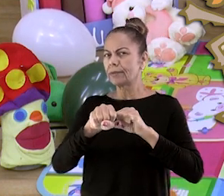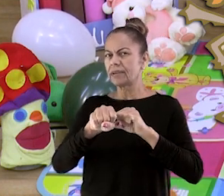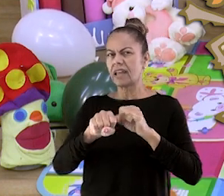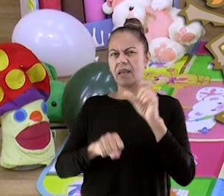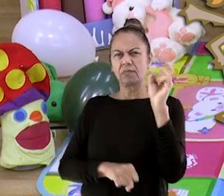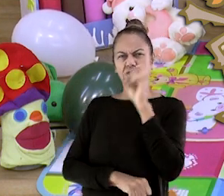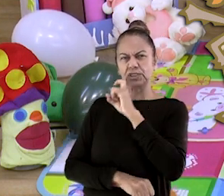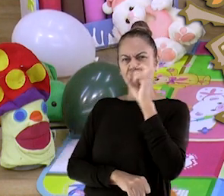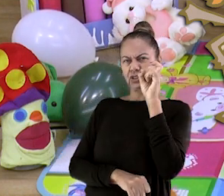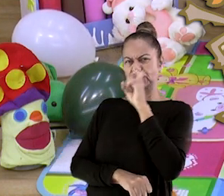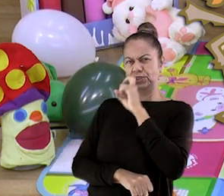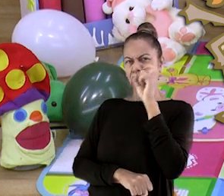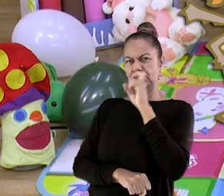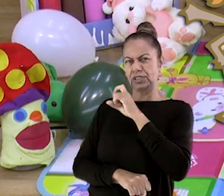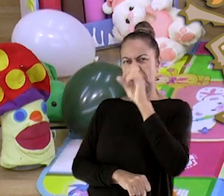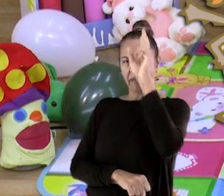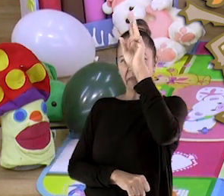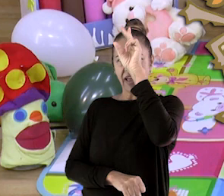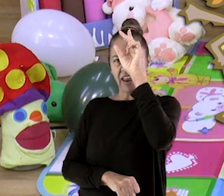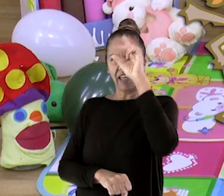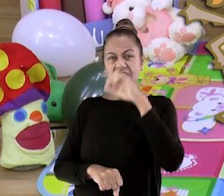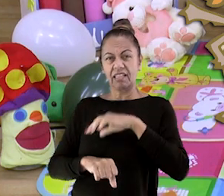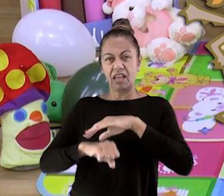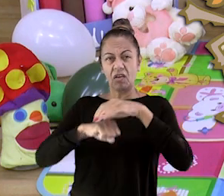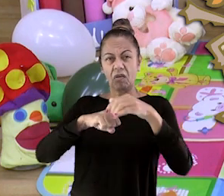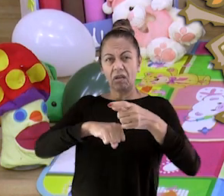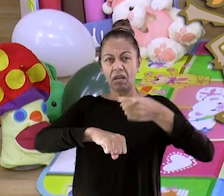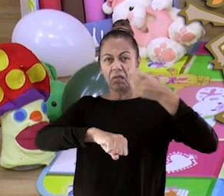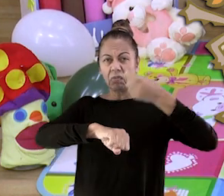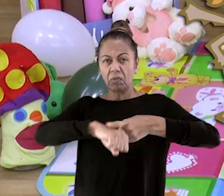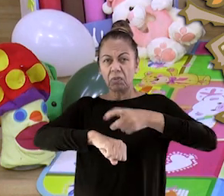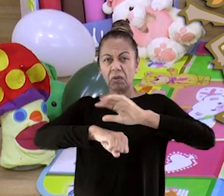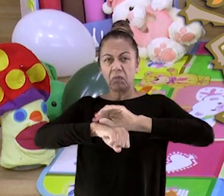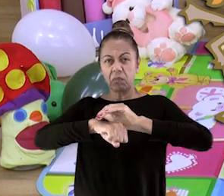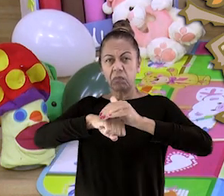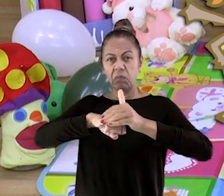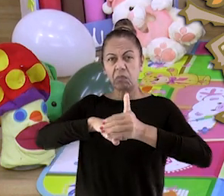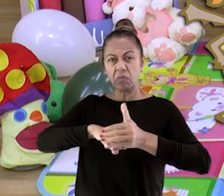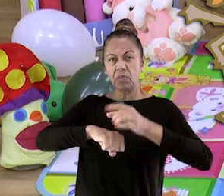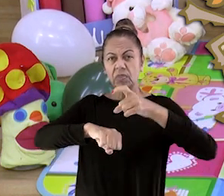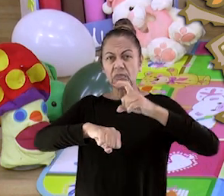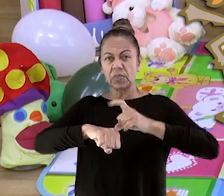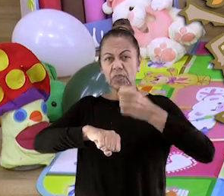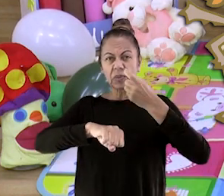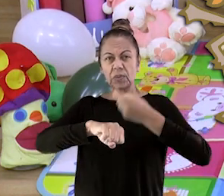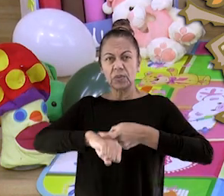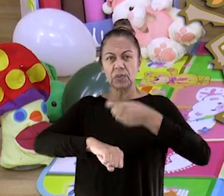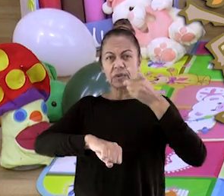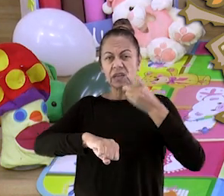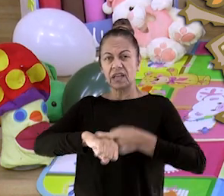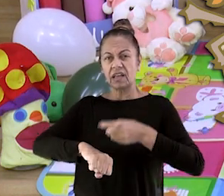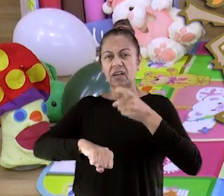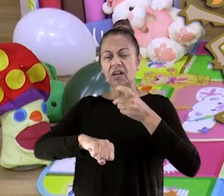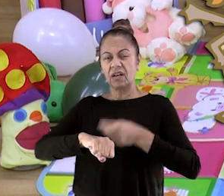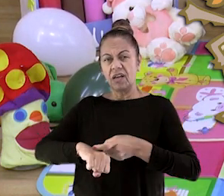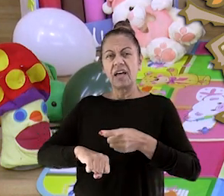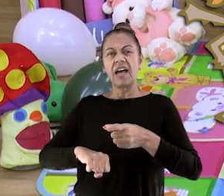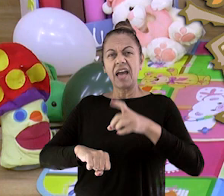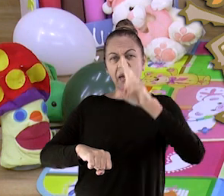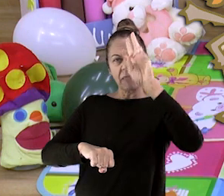barata ela tem é Cascadura hahaha ela tem é Cascadura